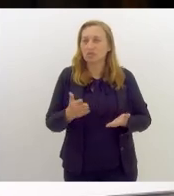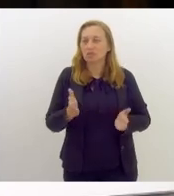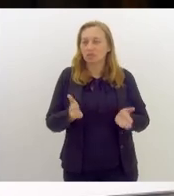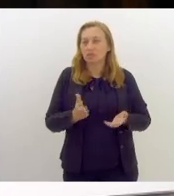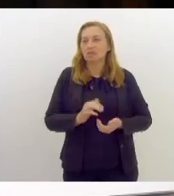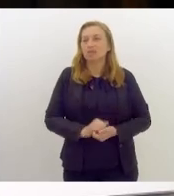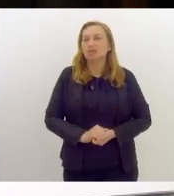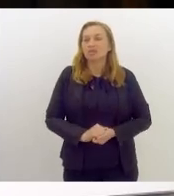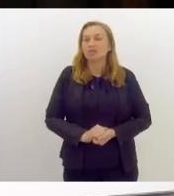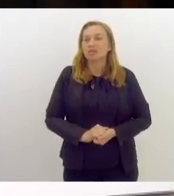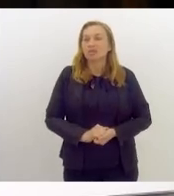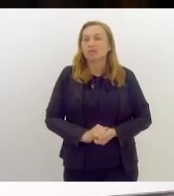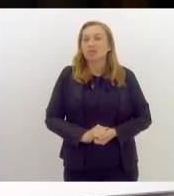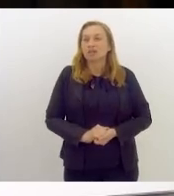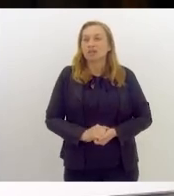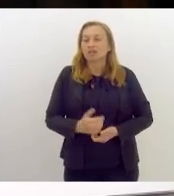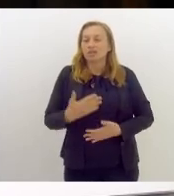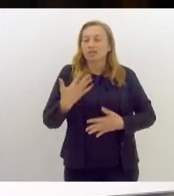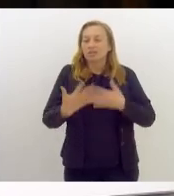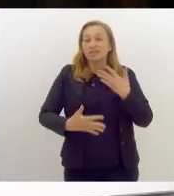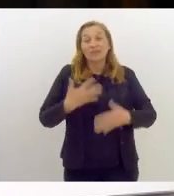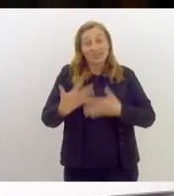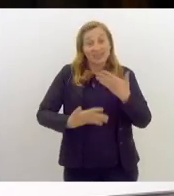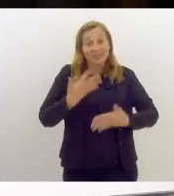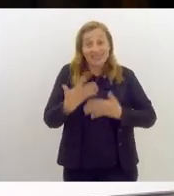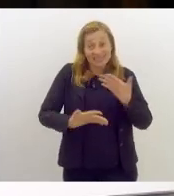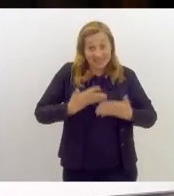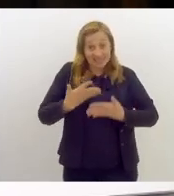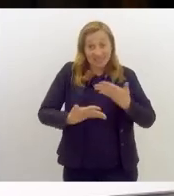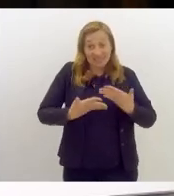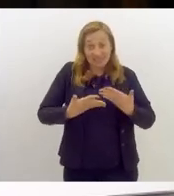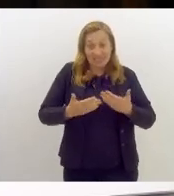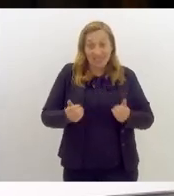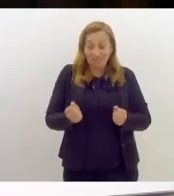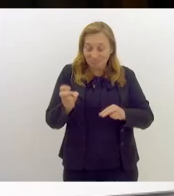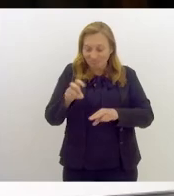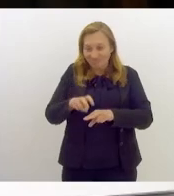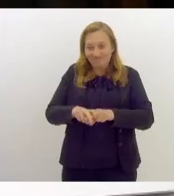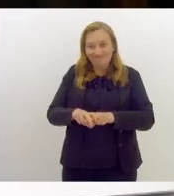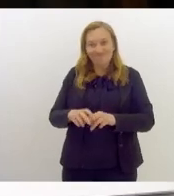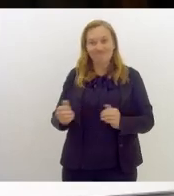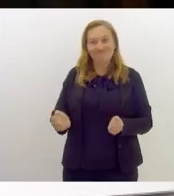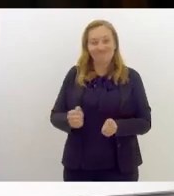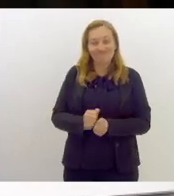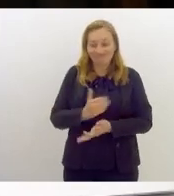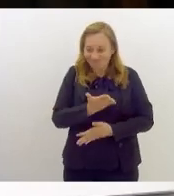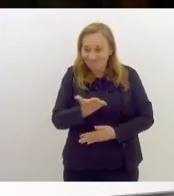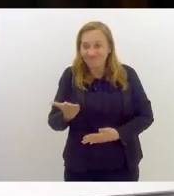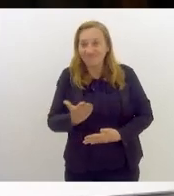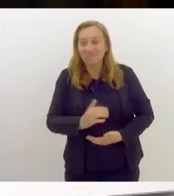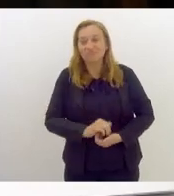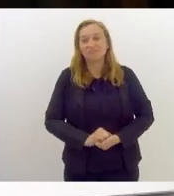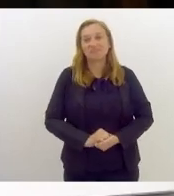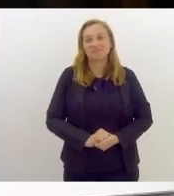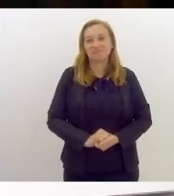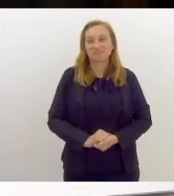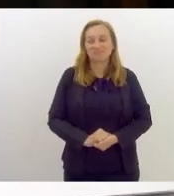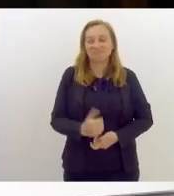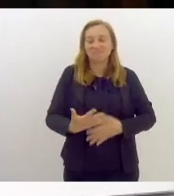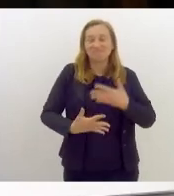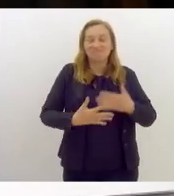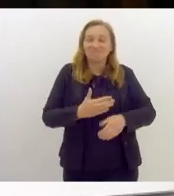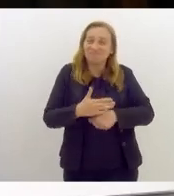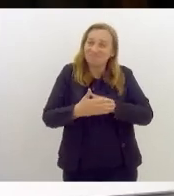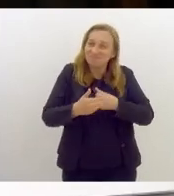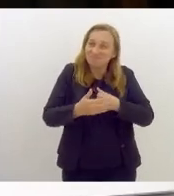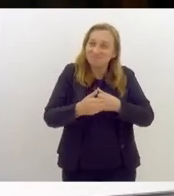hoje a minha gratidão por estar compondo essa mesa e o meu carinho